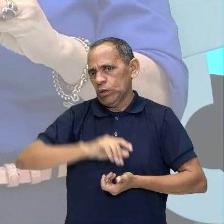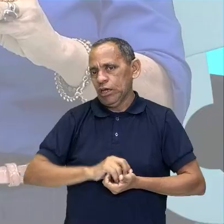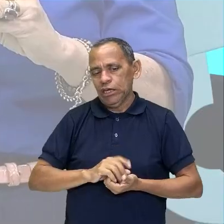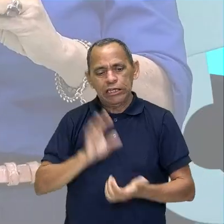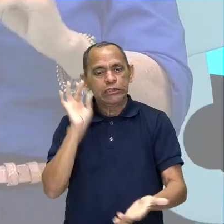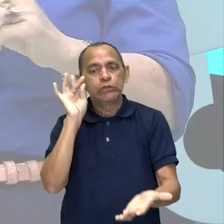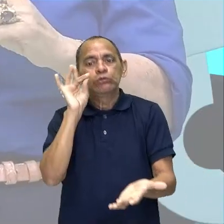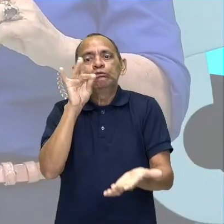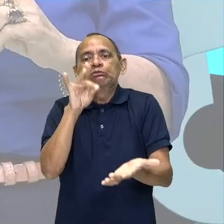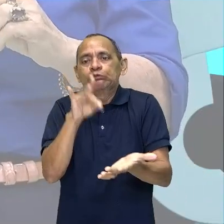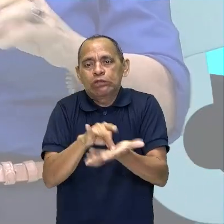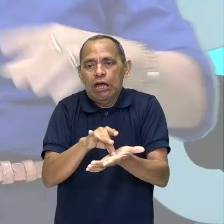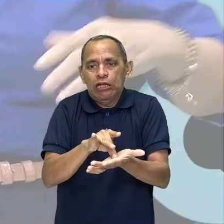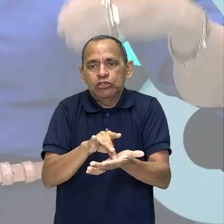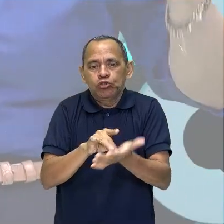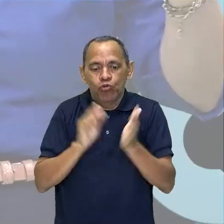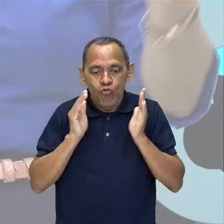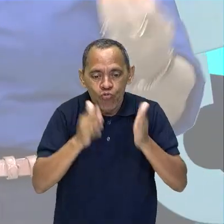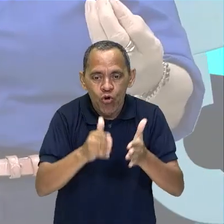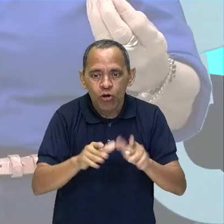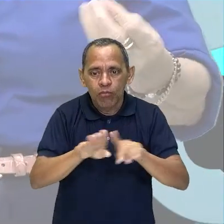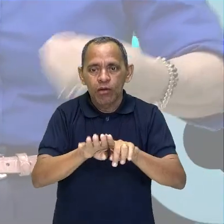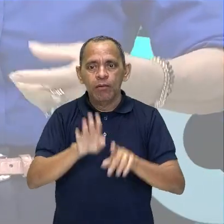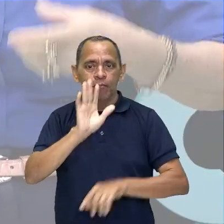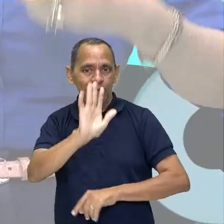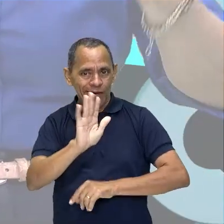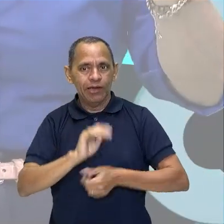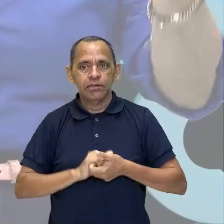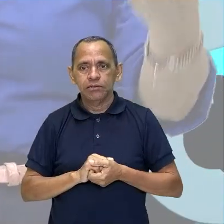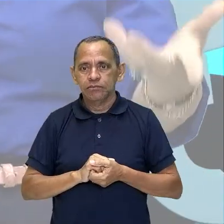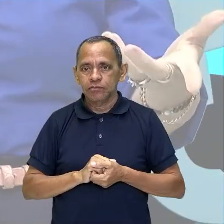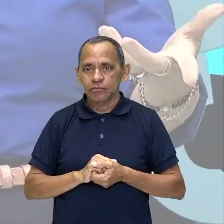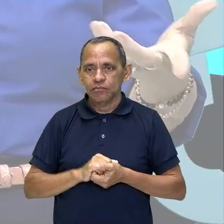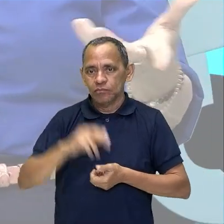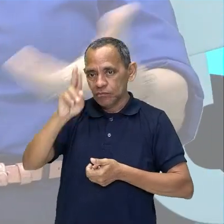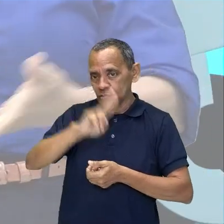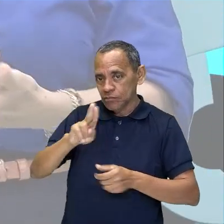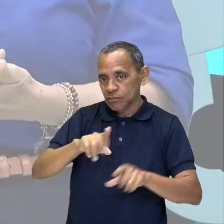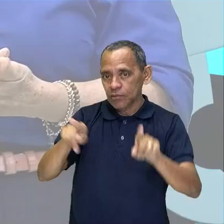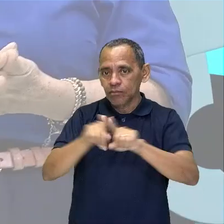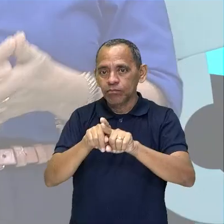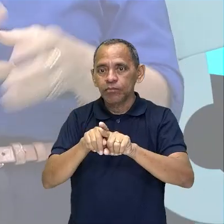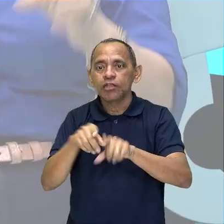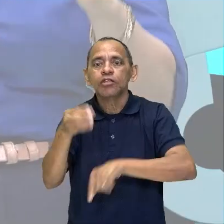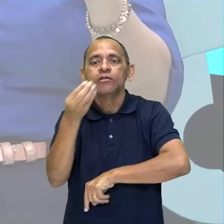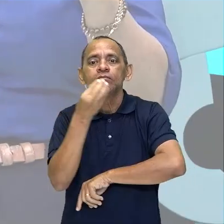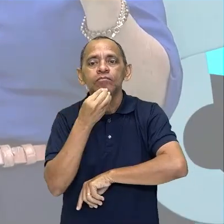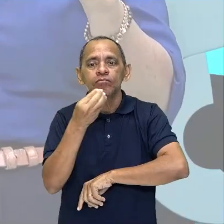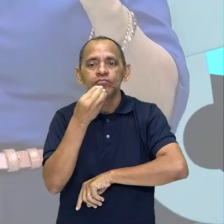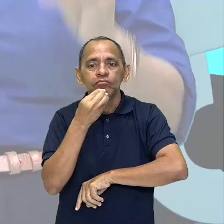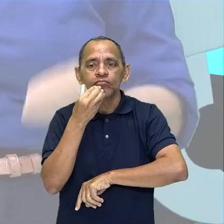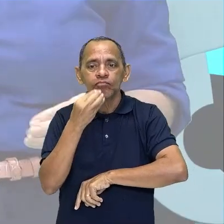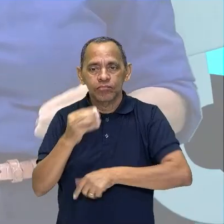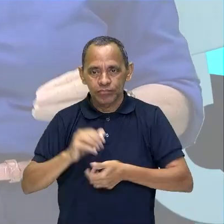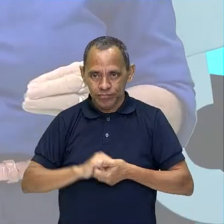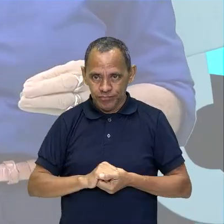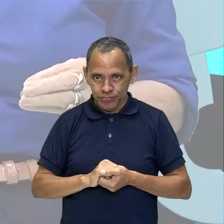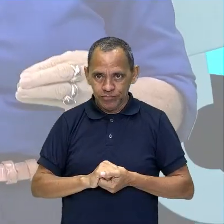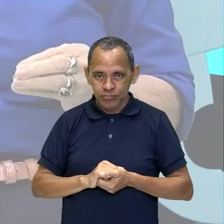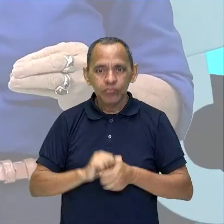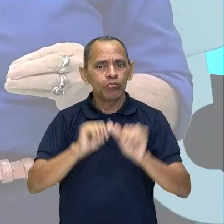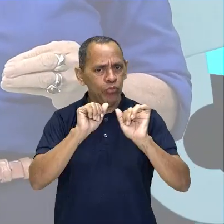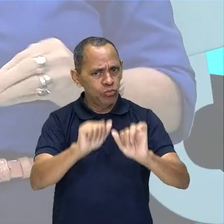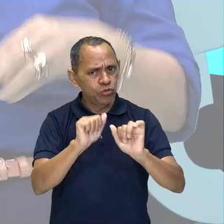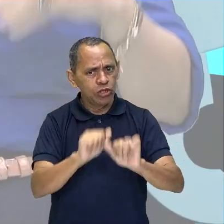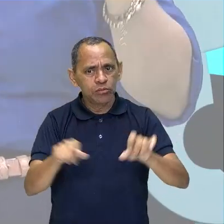foco, mas ela vai entregar possibilidades. Agora que você entendeu